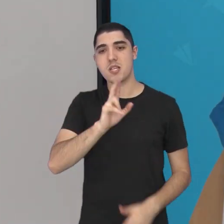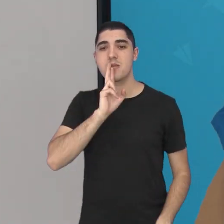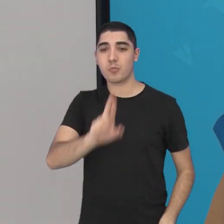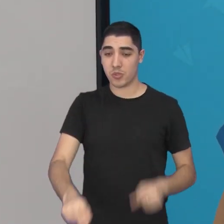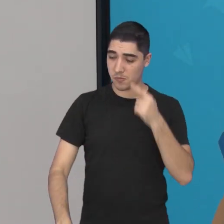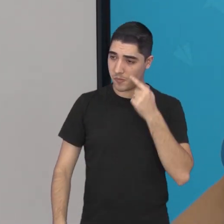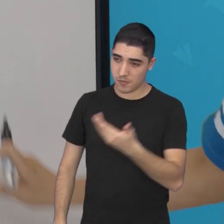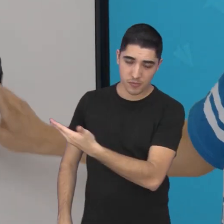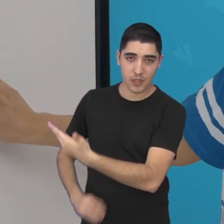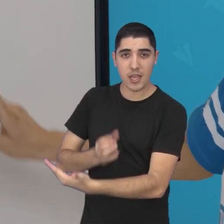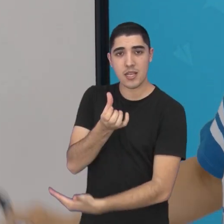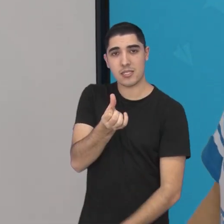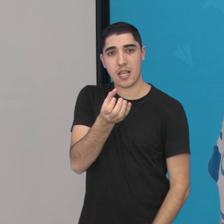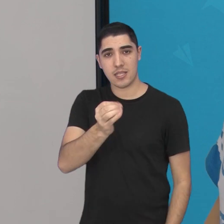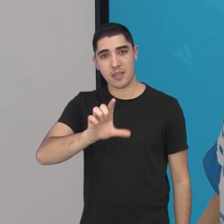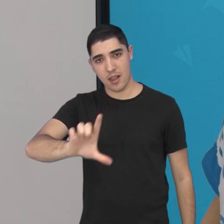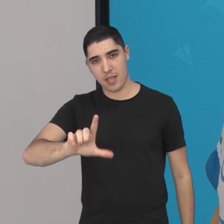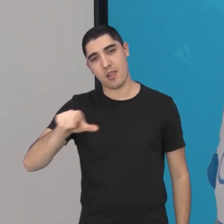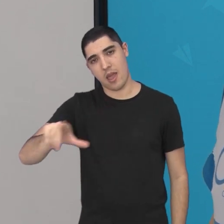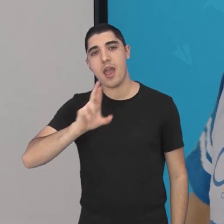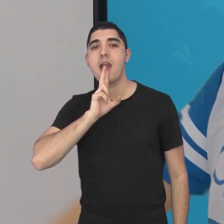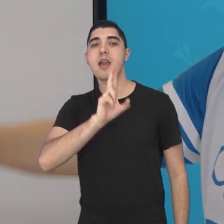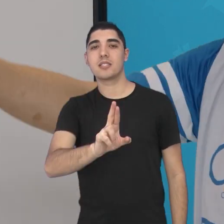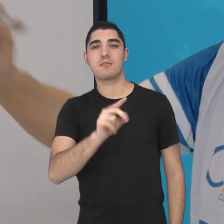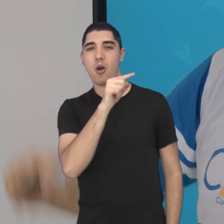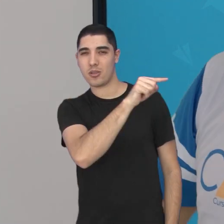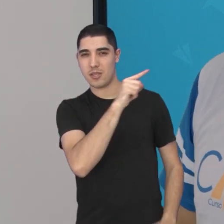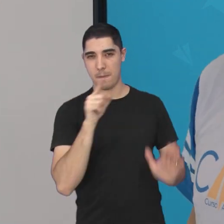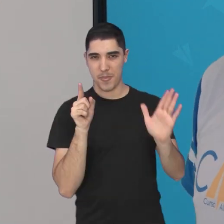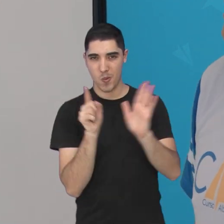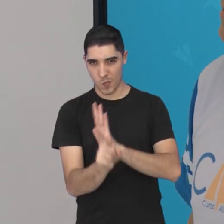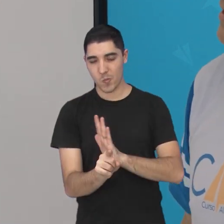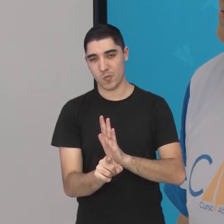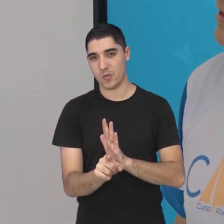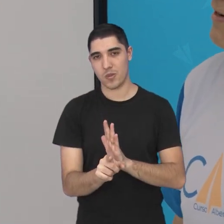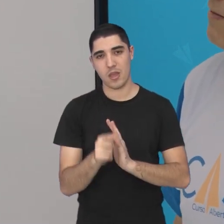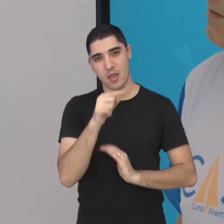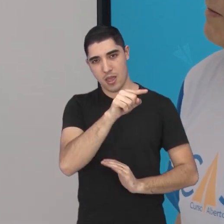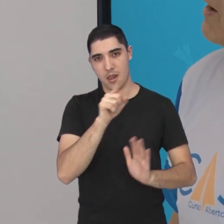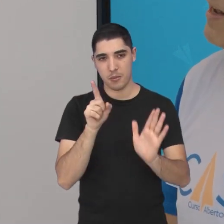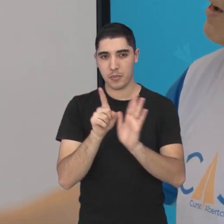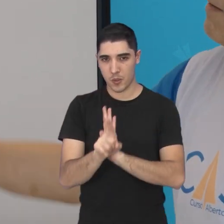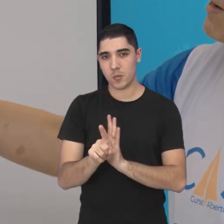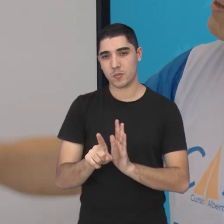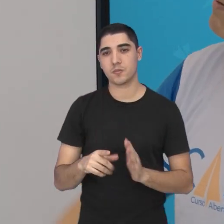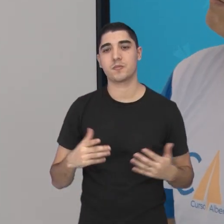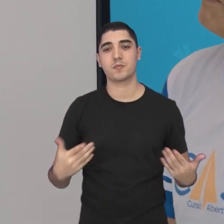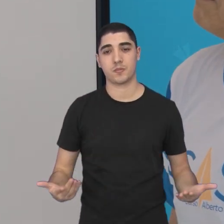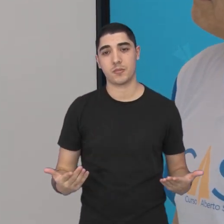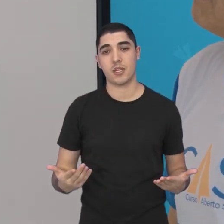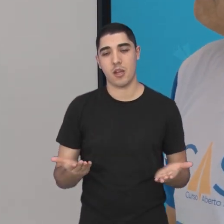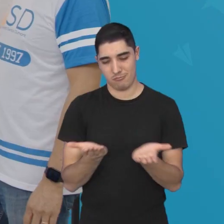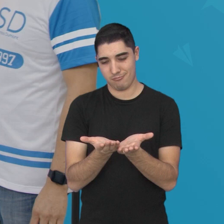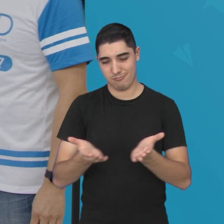chegamos à solução aqui, 60 litros é a solução daquela equação ali, daquela questão.